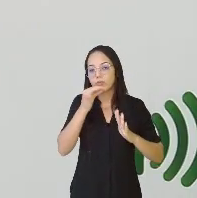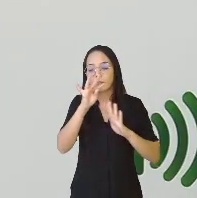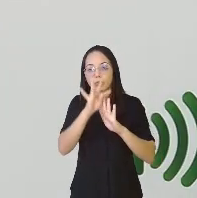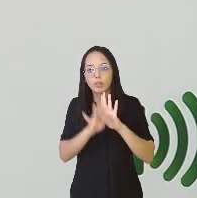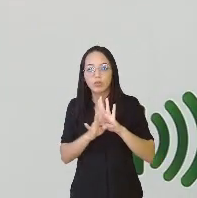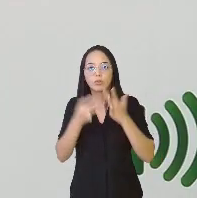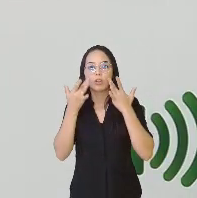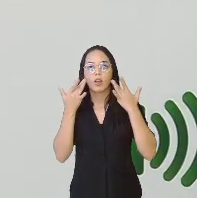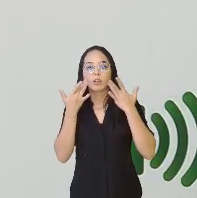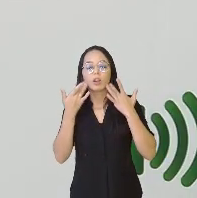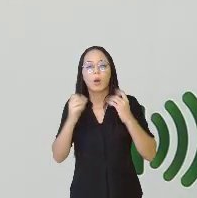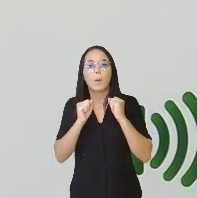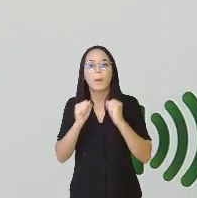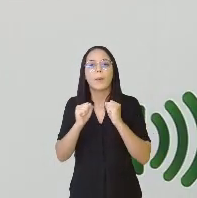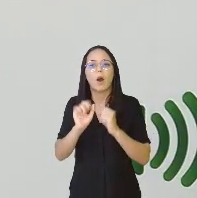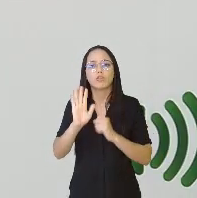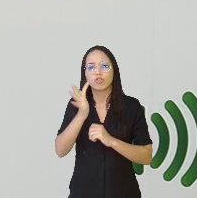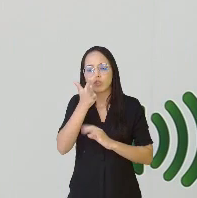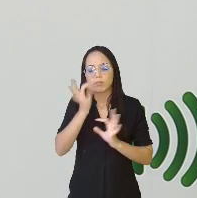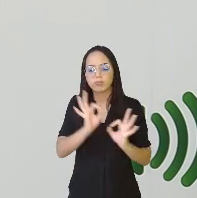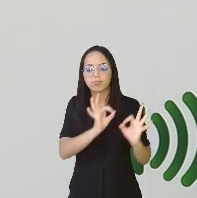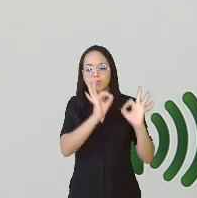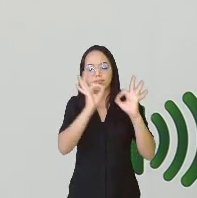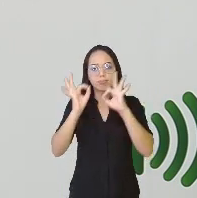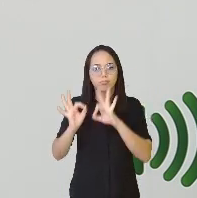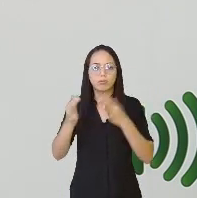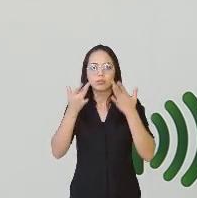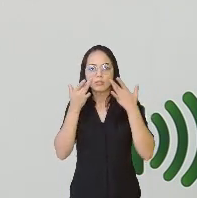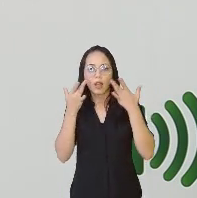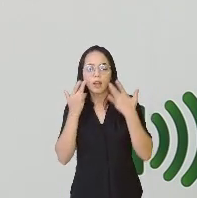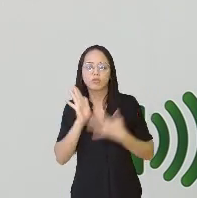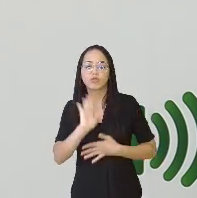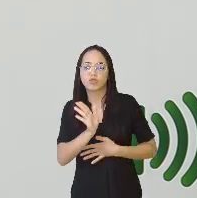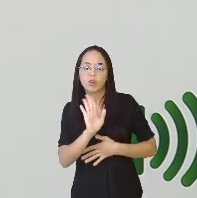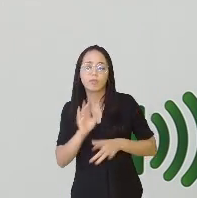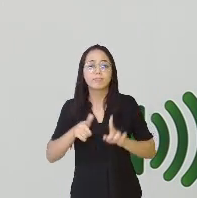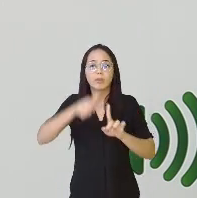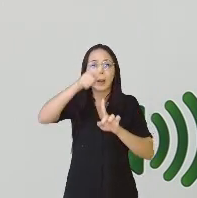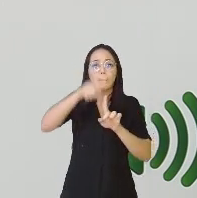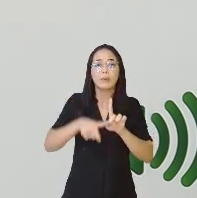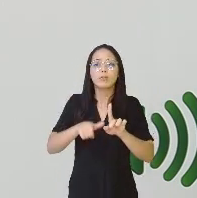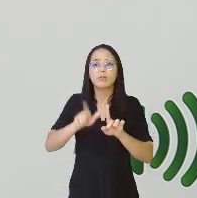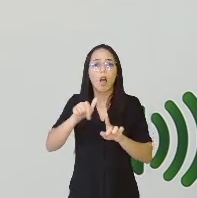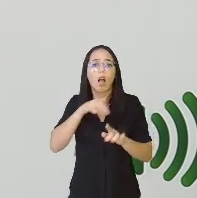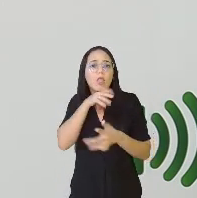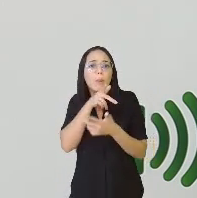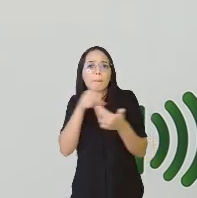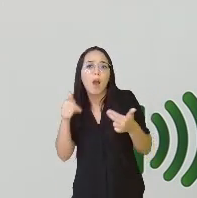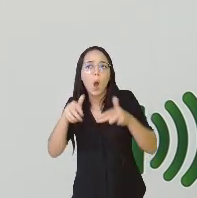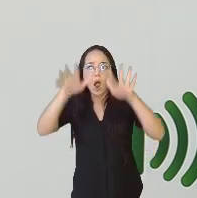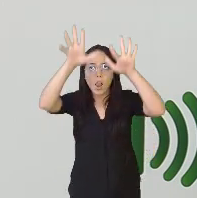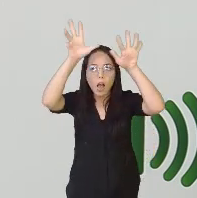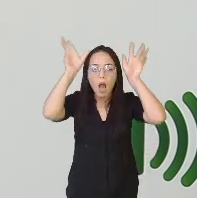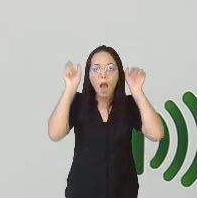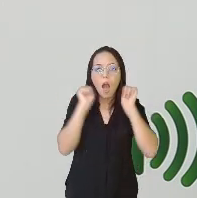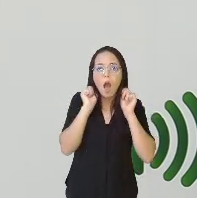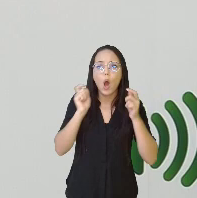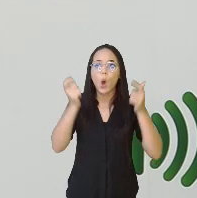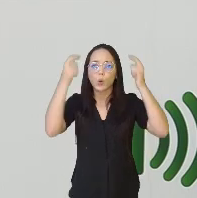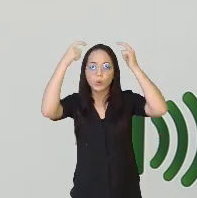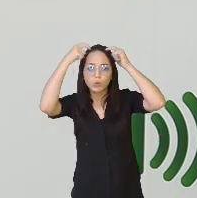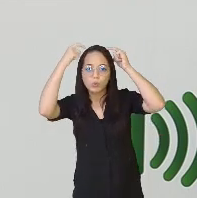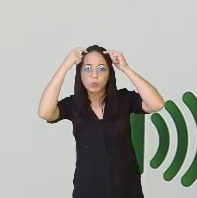teatral, você pode ter já assistido uma peça de teatro, e ali a personagem é um animal, é um leão, é um